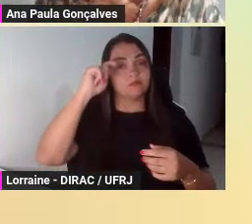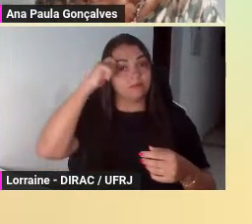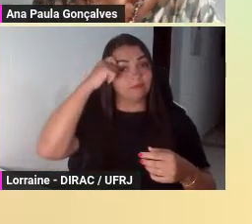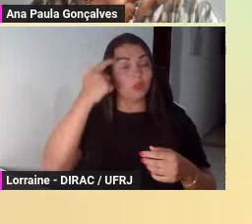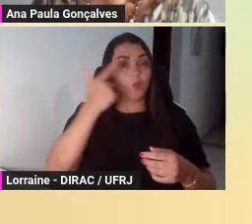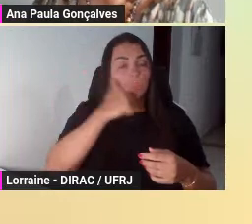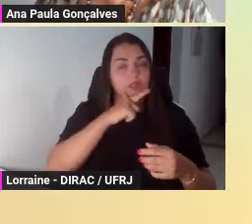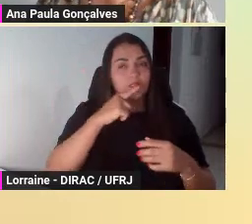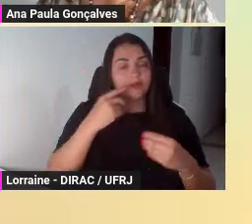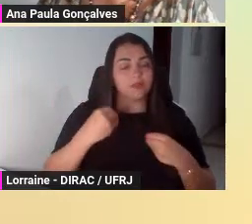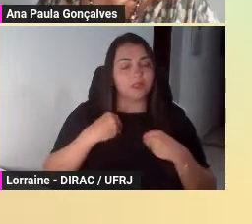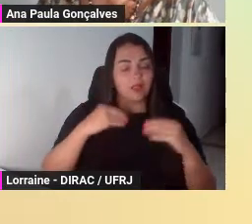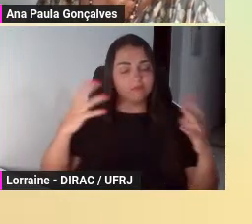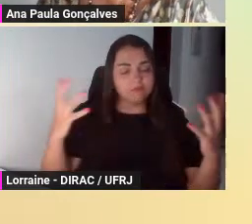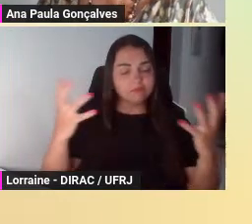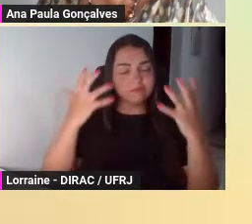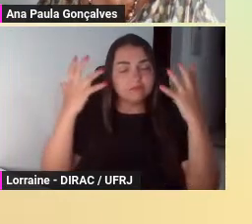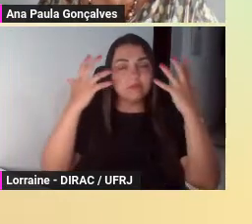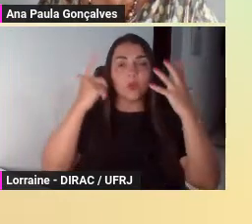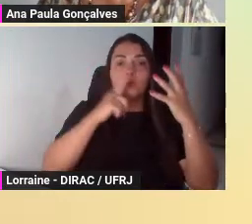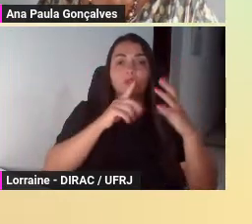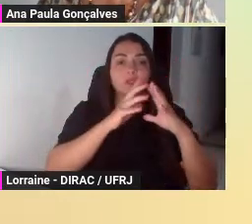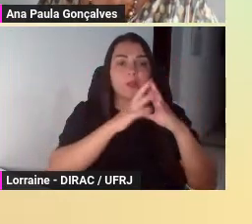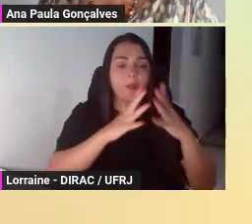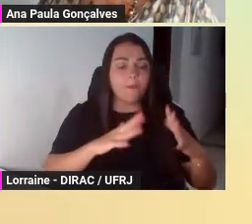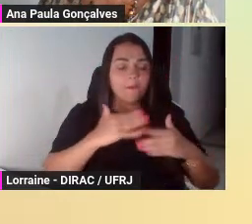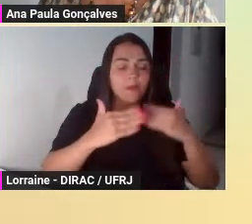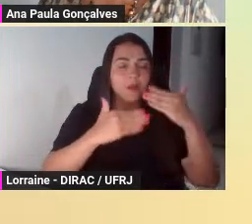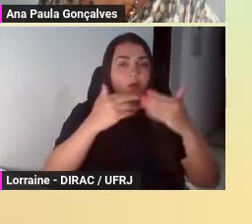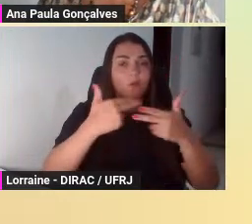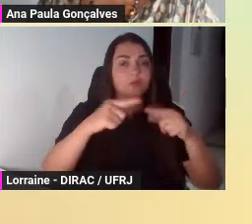desconstruir algumas questões da sala de aula. Pode avançar.